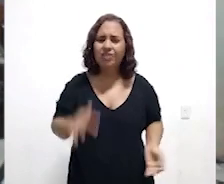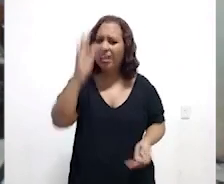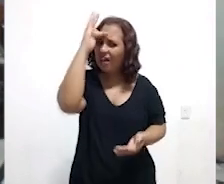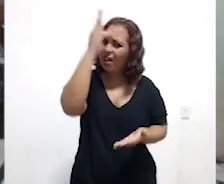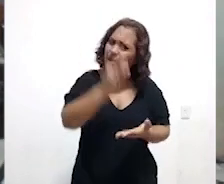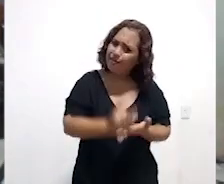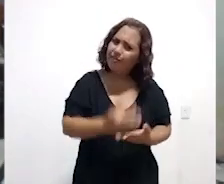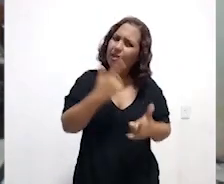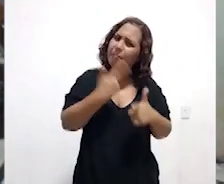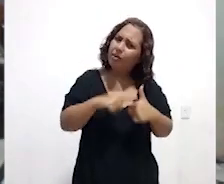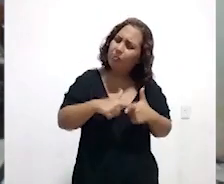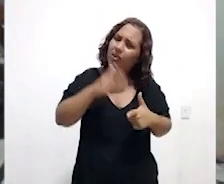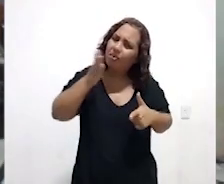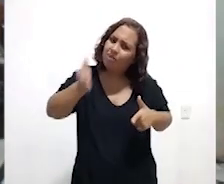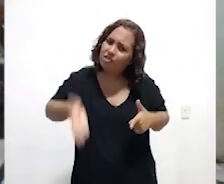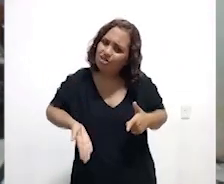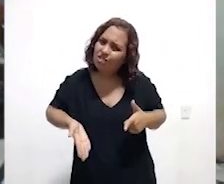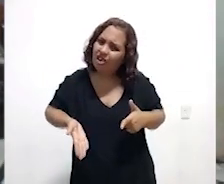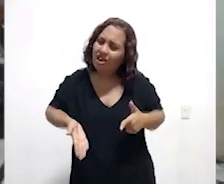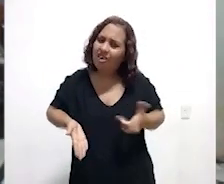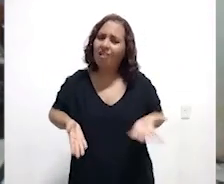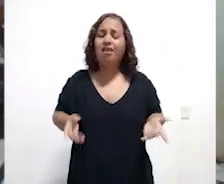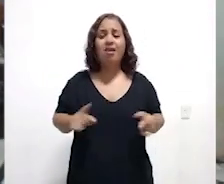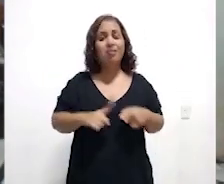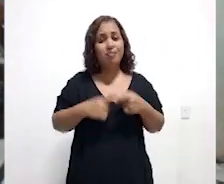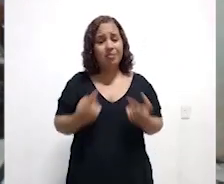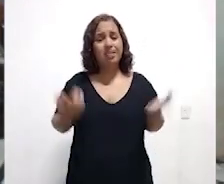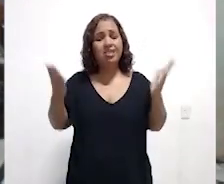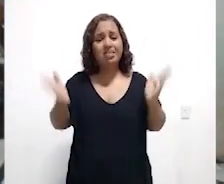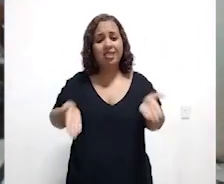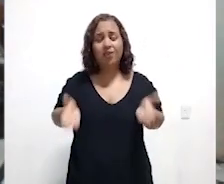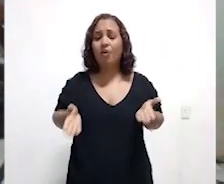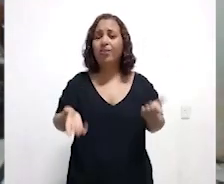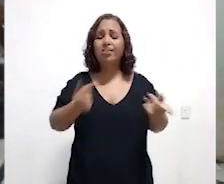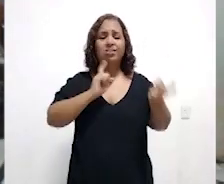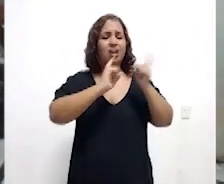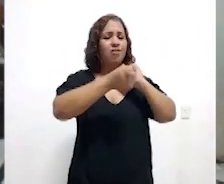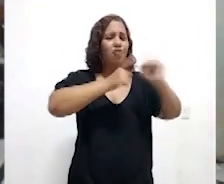problema, eles ainda estavam discutindo